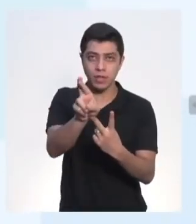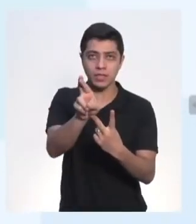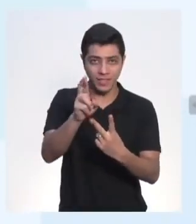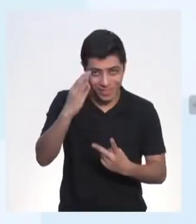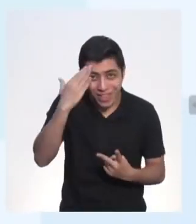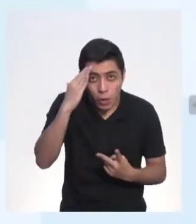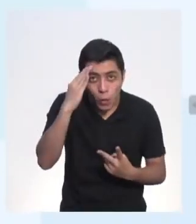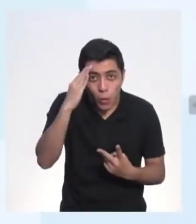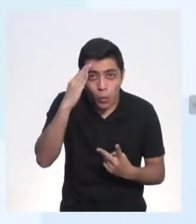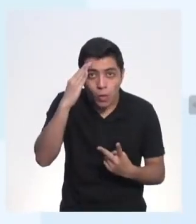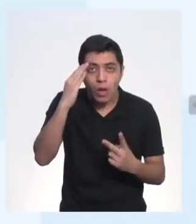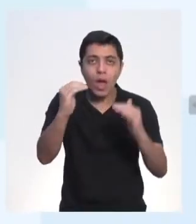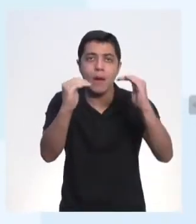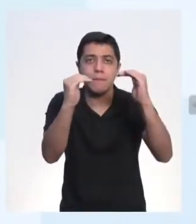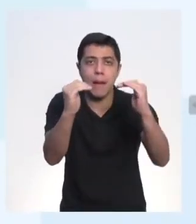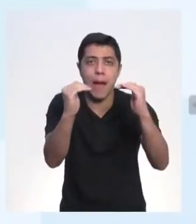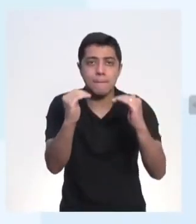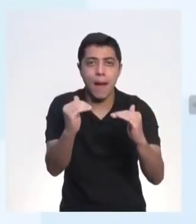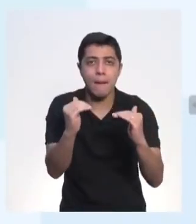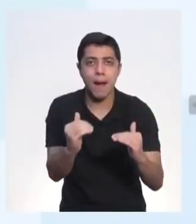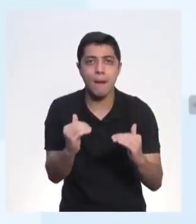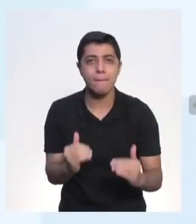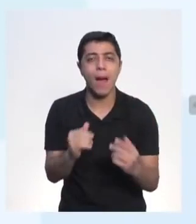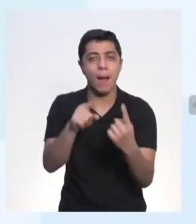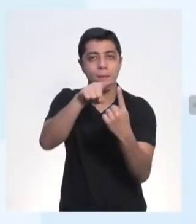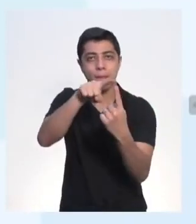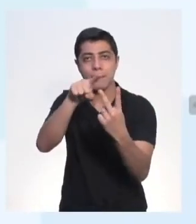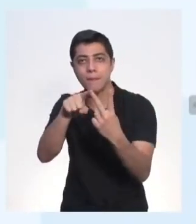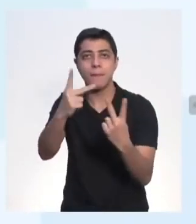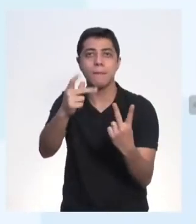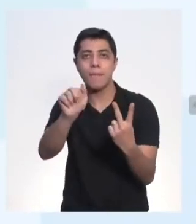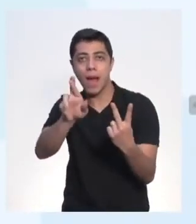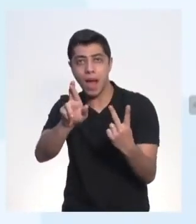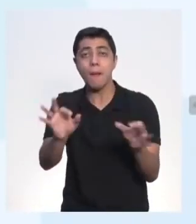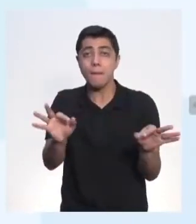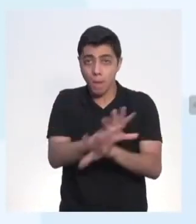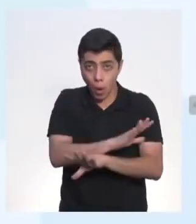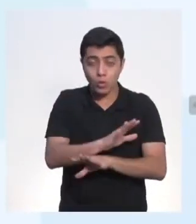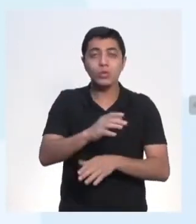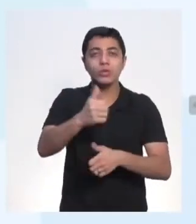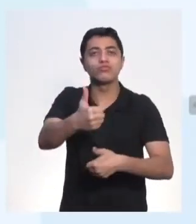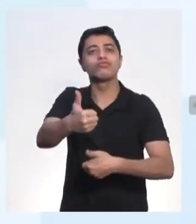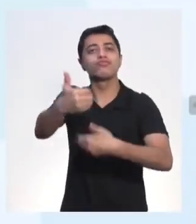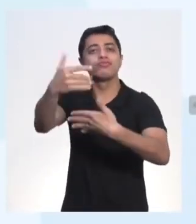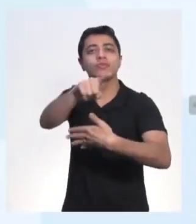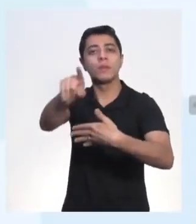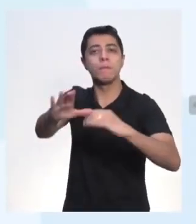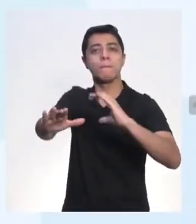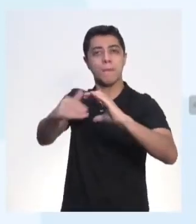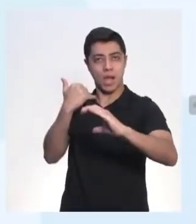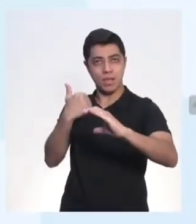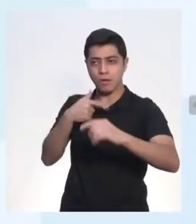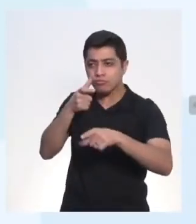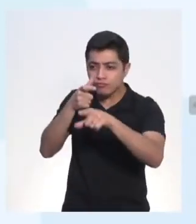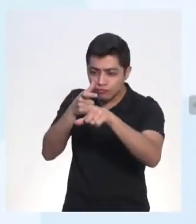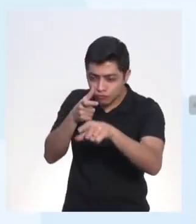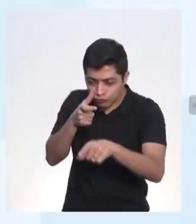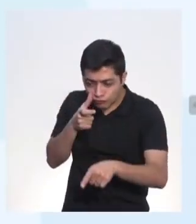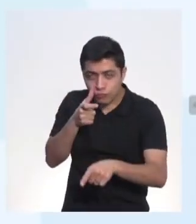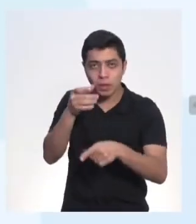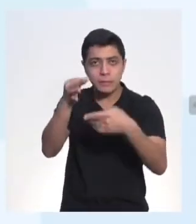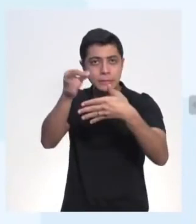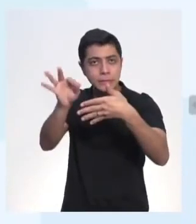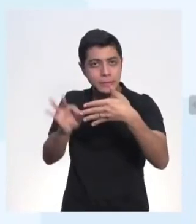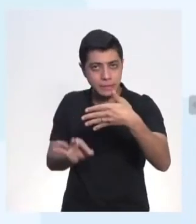ordenados e vai passar para mim lá no chat a resposta dos pares ordenados. Se você não conseguir pôr o par ordenado, pelo menos coloca